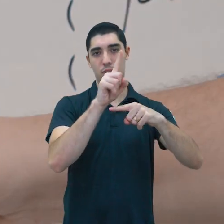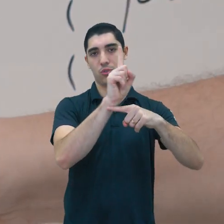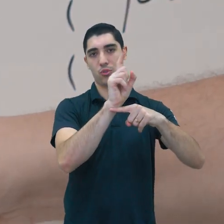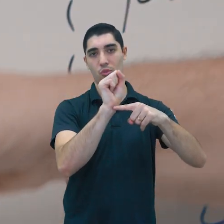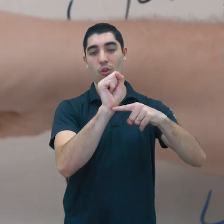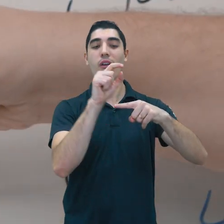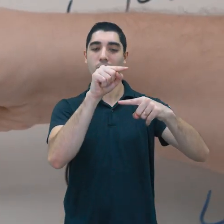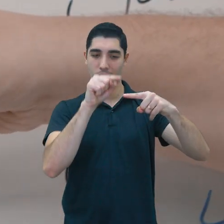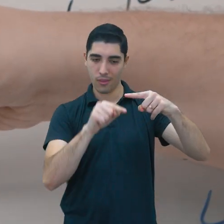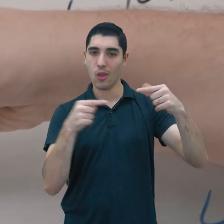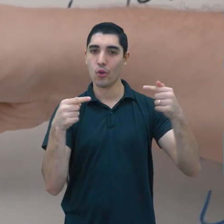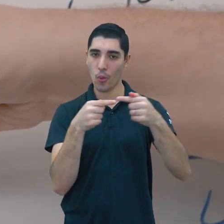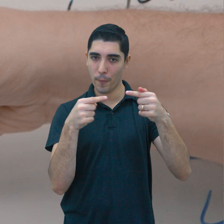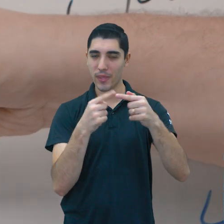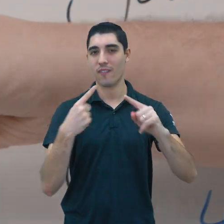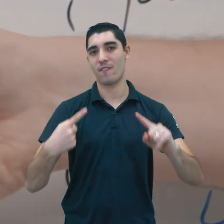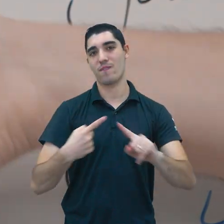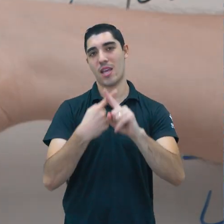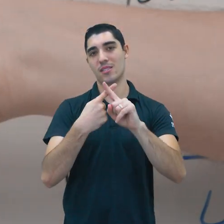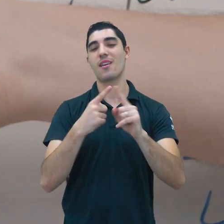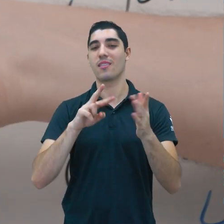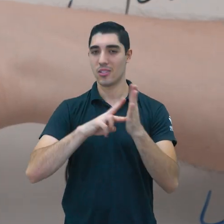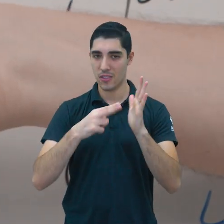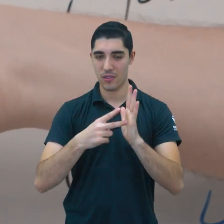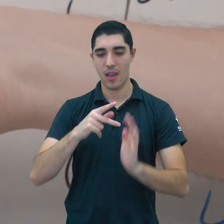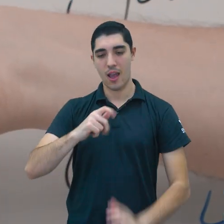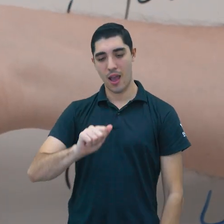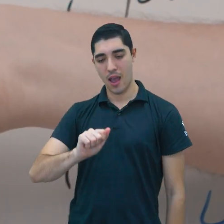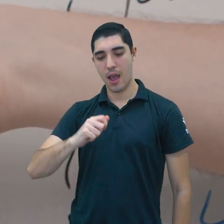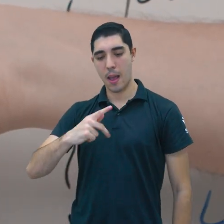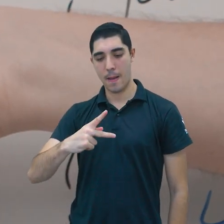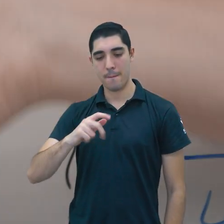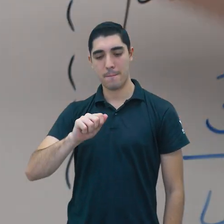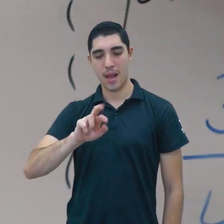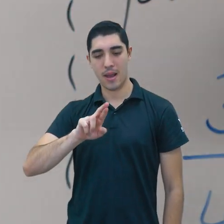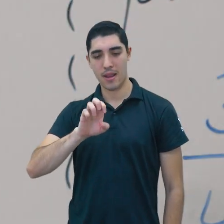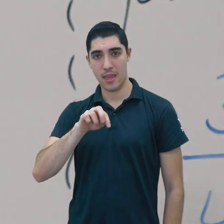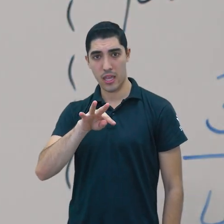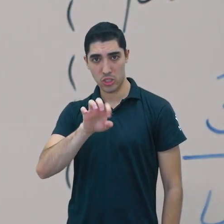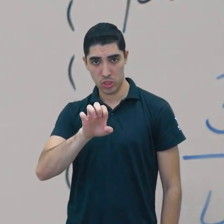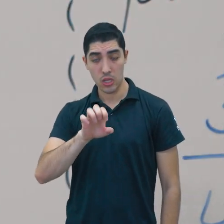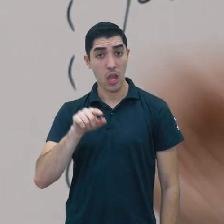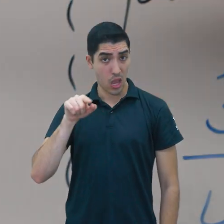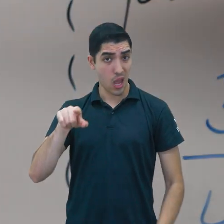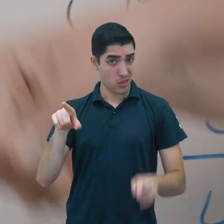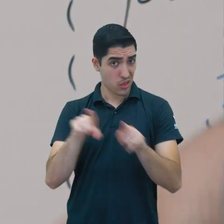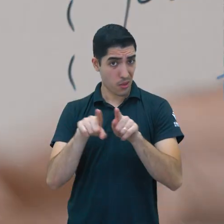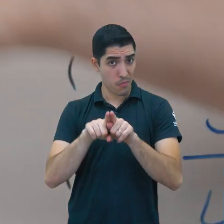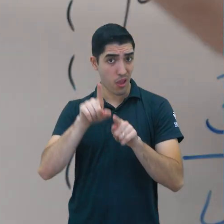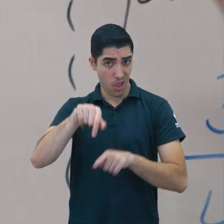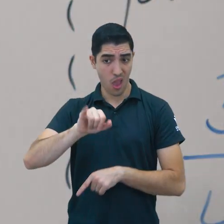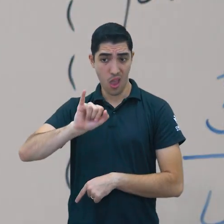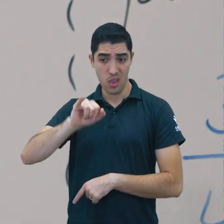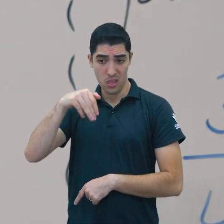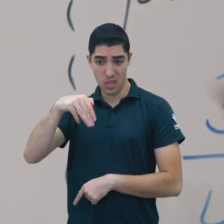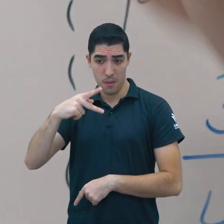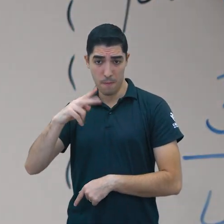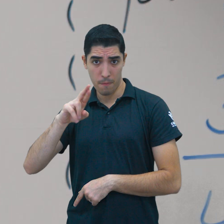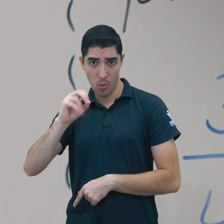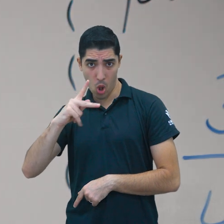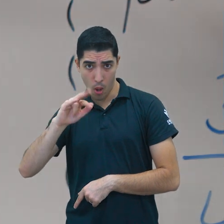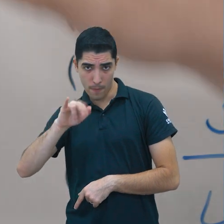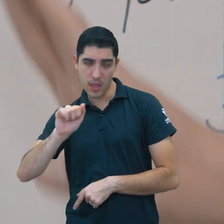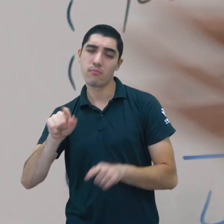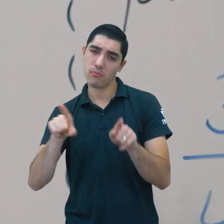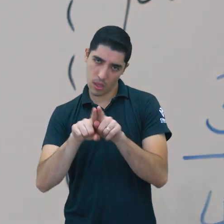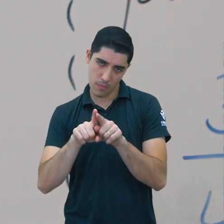vezes 6, 18. Ó, é múltiplo, fração aparente. Ela também é imprópria? Sim, também é imprópria, mas aqui a